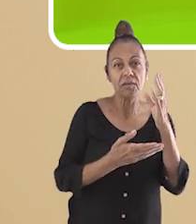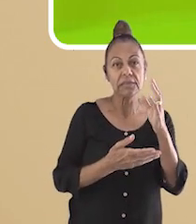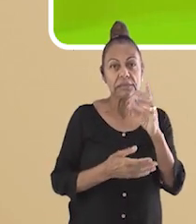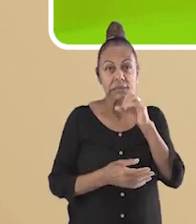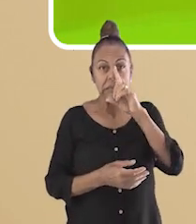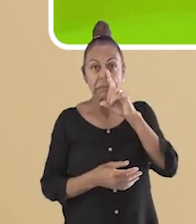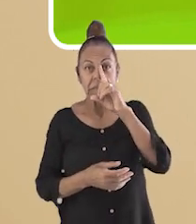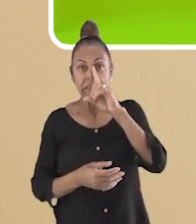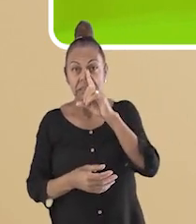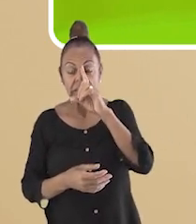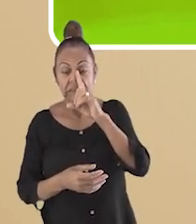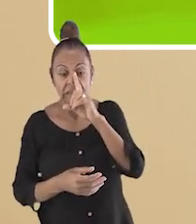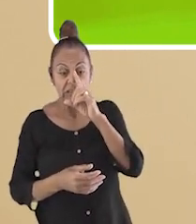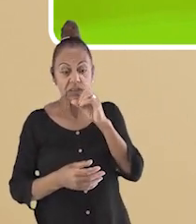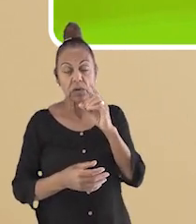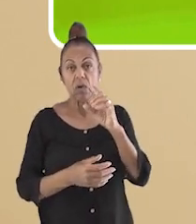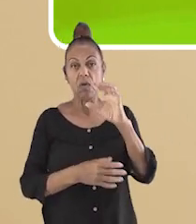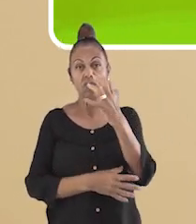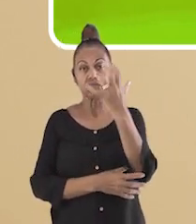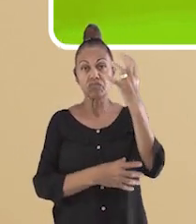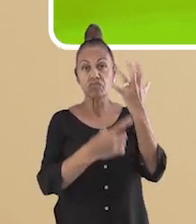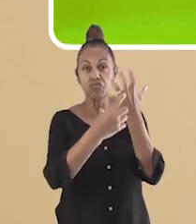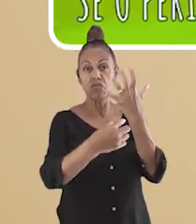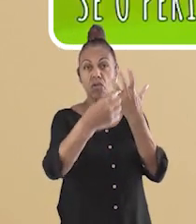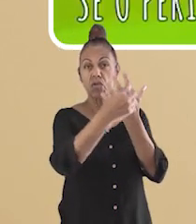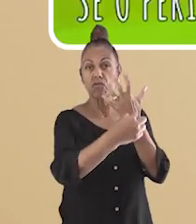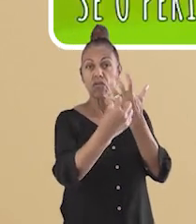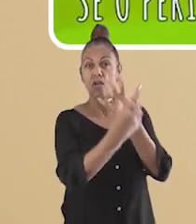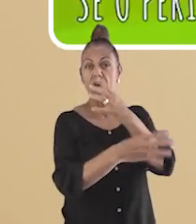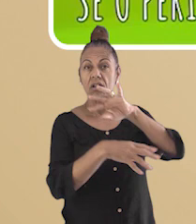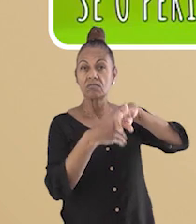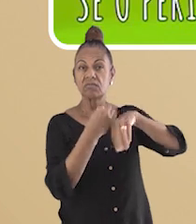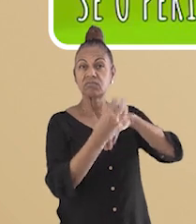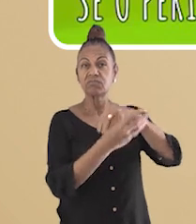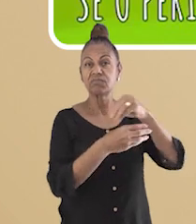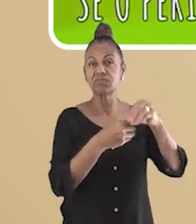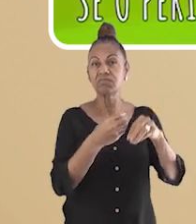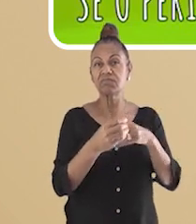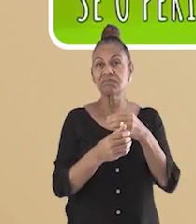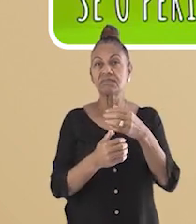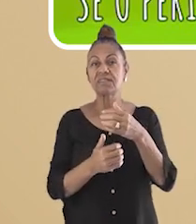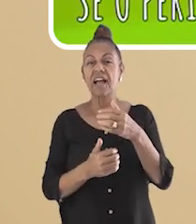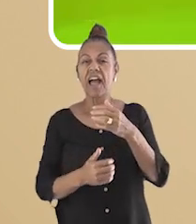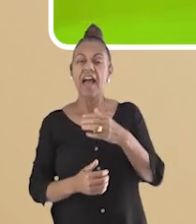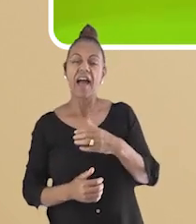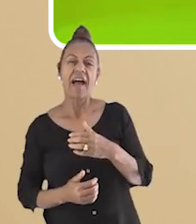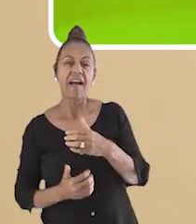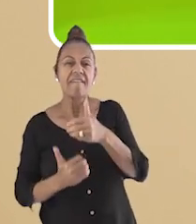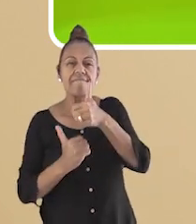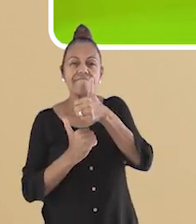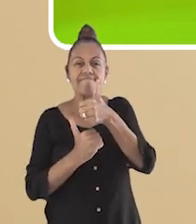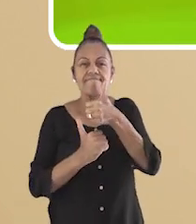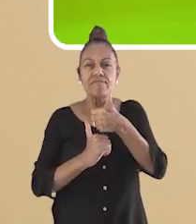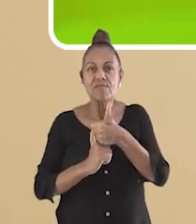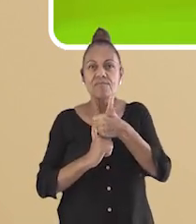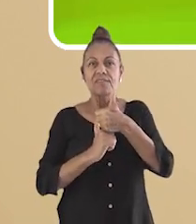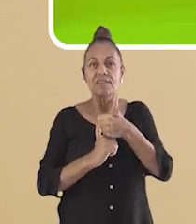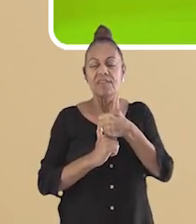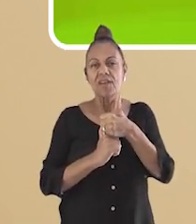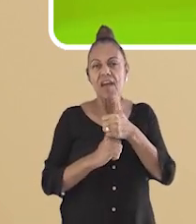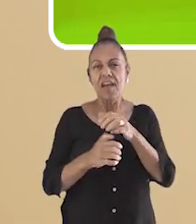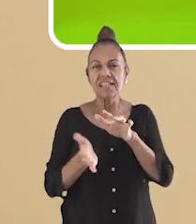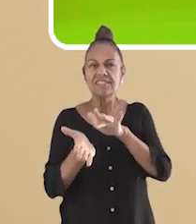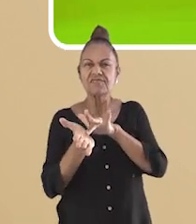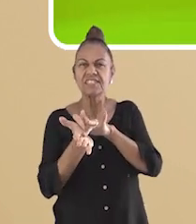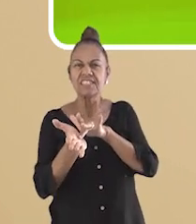bicho folha e o bicho pau. Se o perigo é iminente, se misturam na folhagem, copiando o